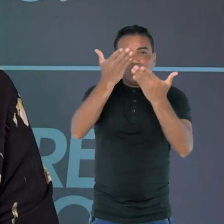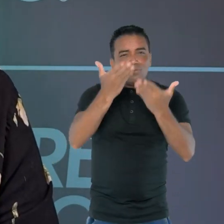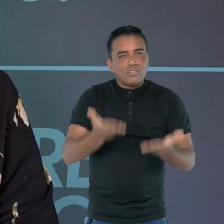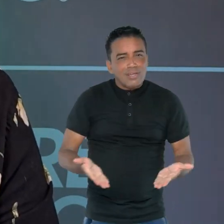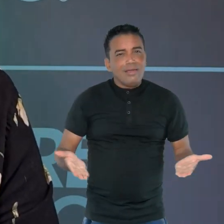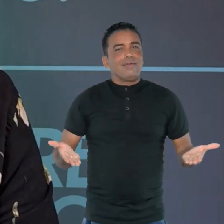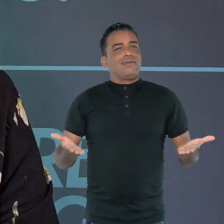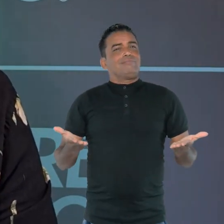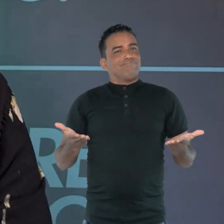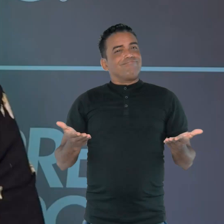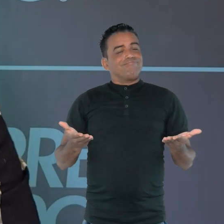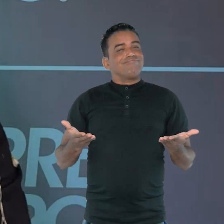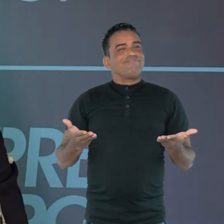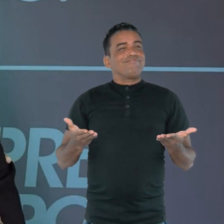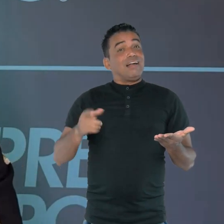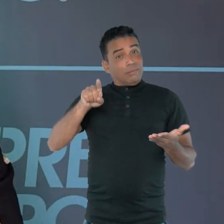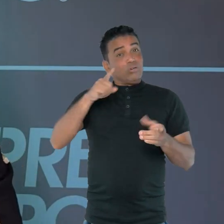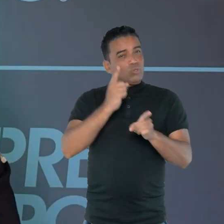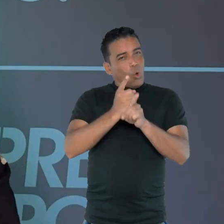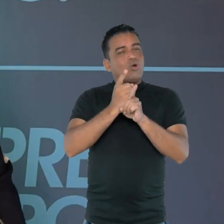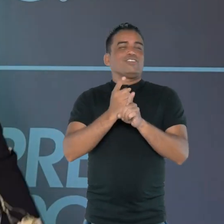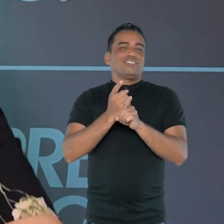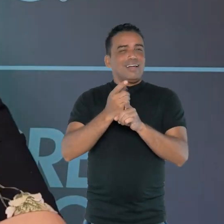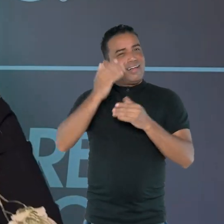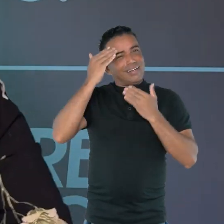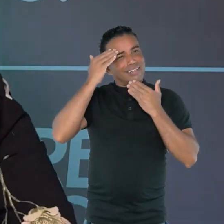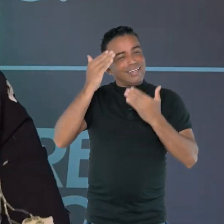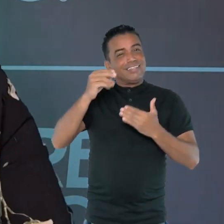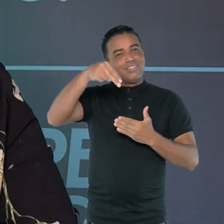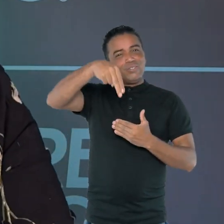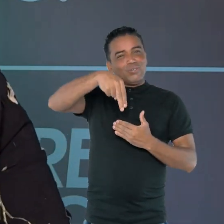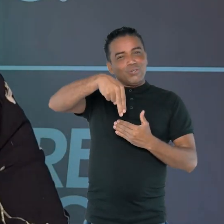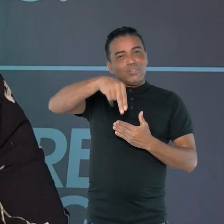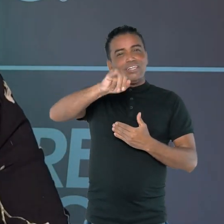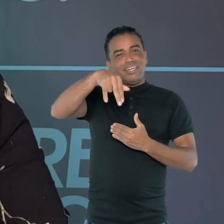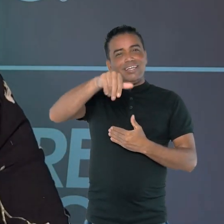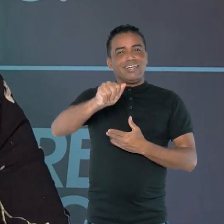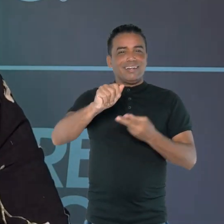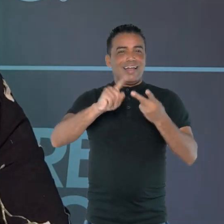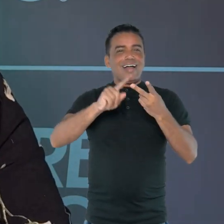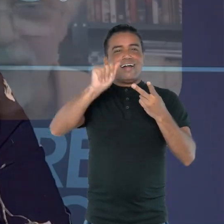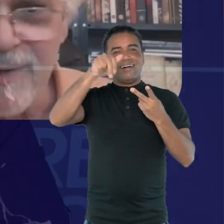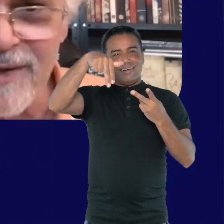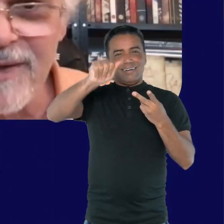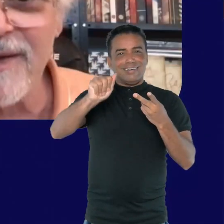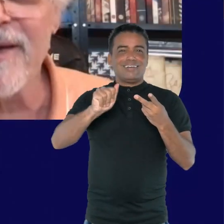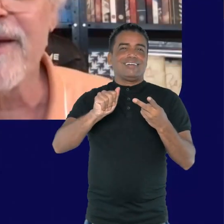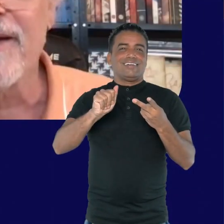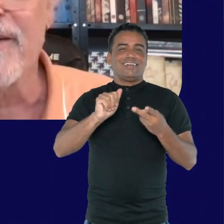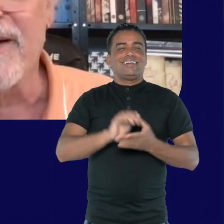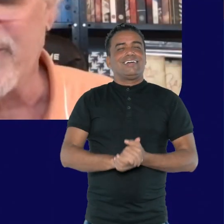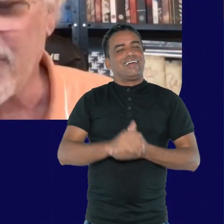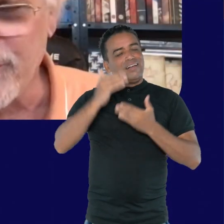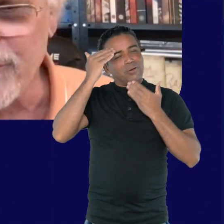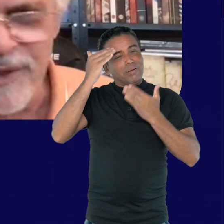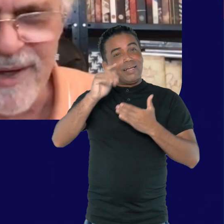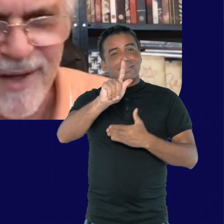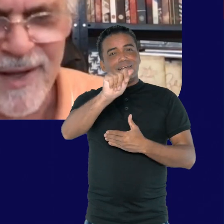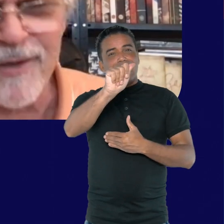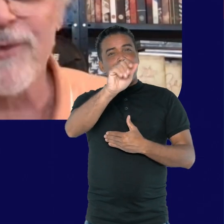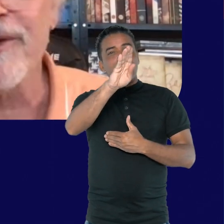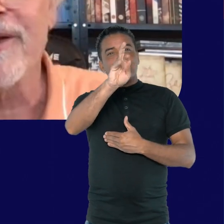agradeço a você, a quem nos vê depois, agradeço a Nina, agradeço a Ana. Gabriel,